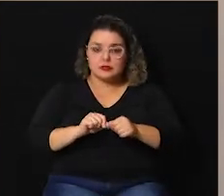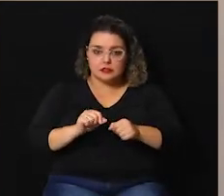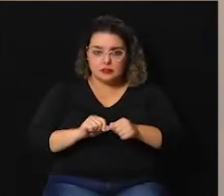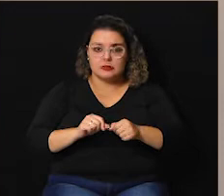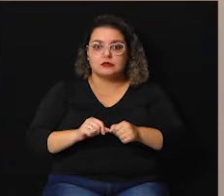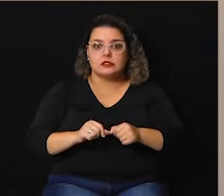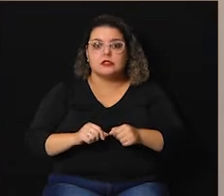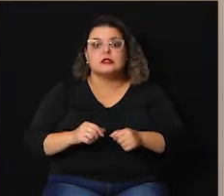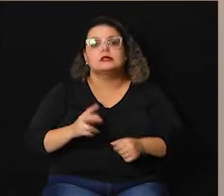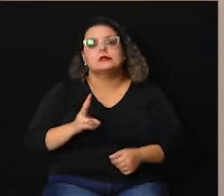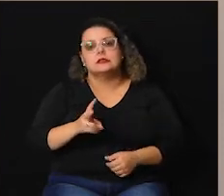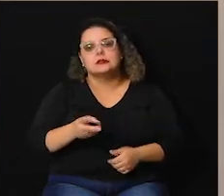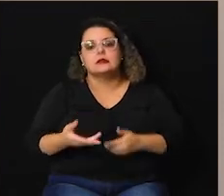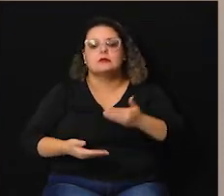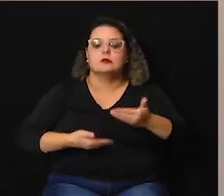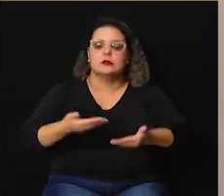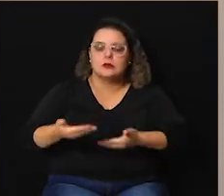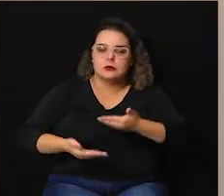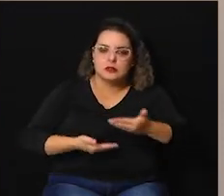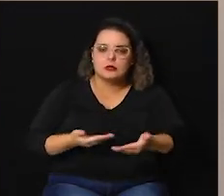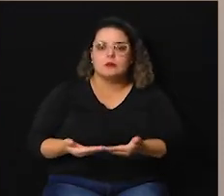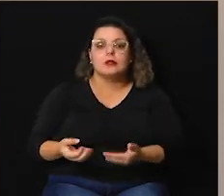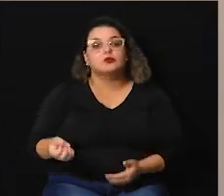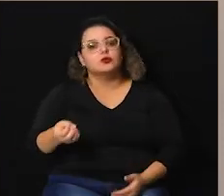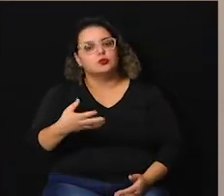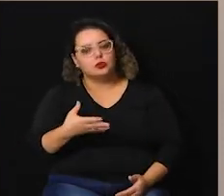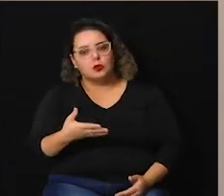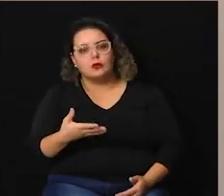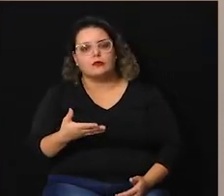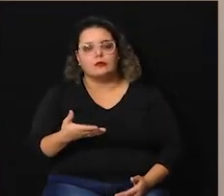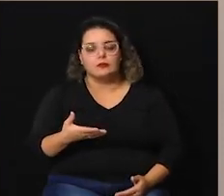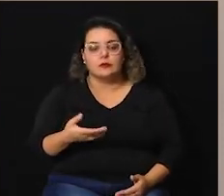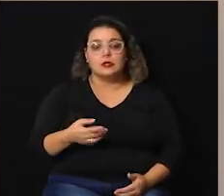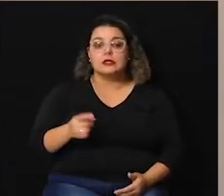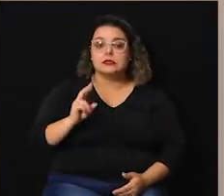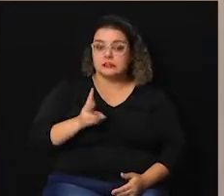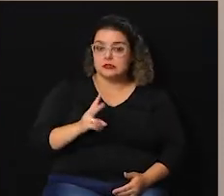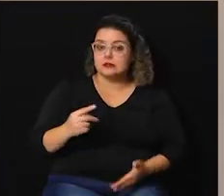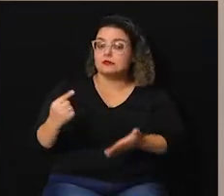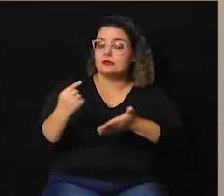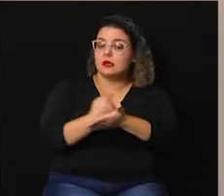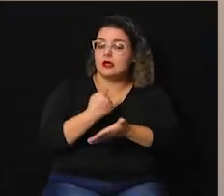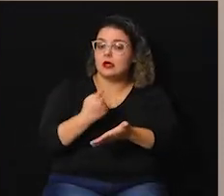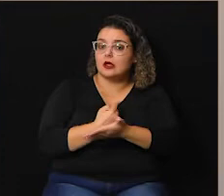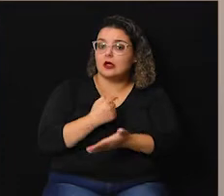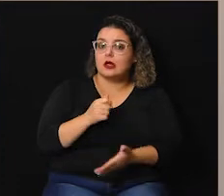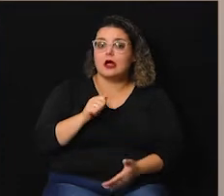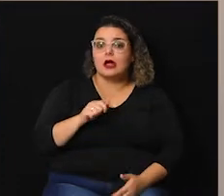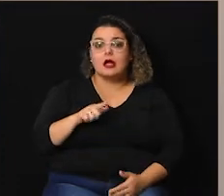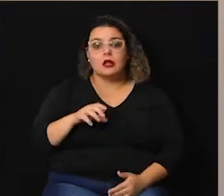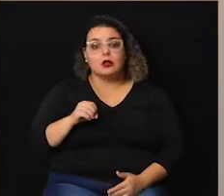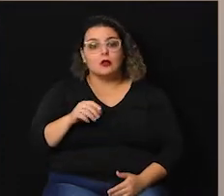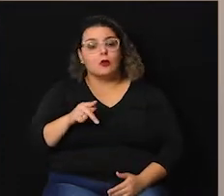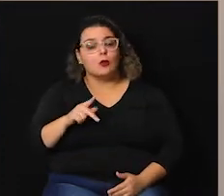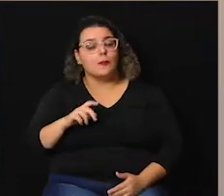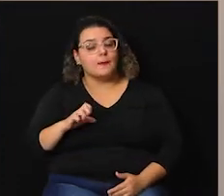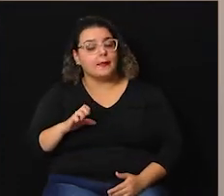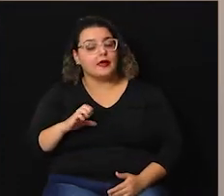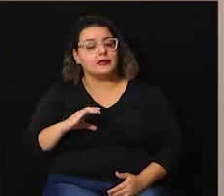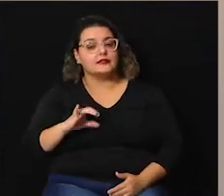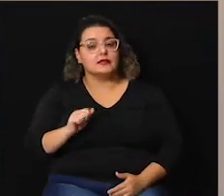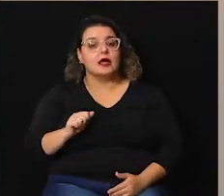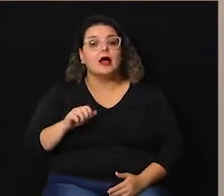segmento de manutenção. E uma pergunta que me fazem em relação à alopecia areata,